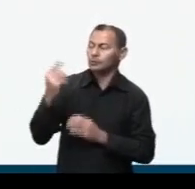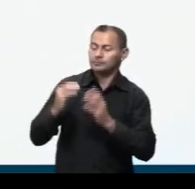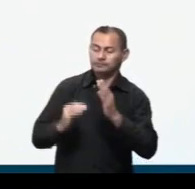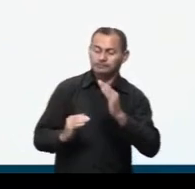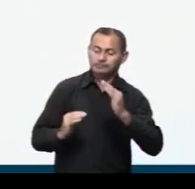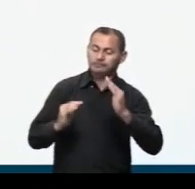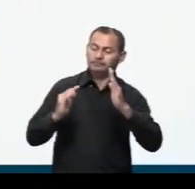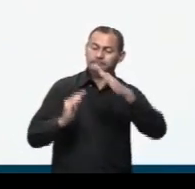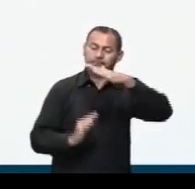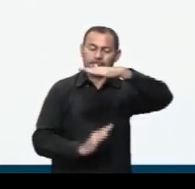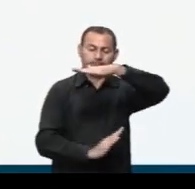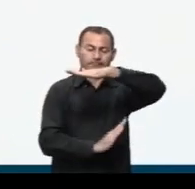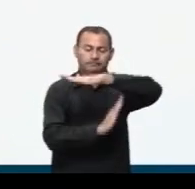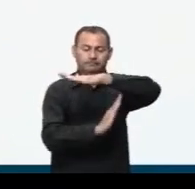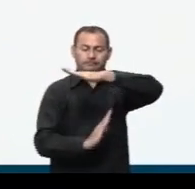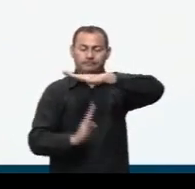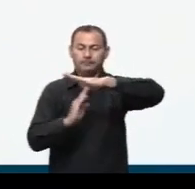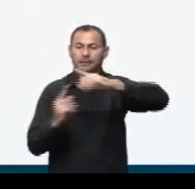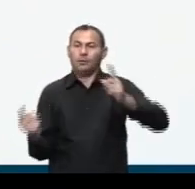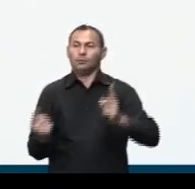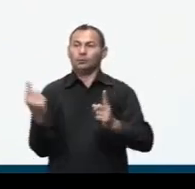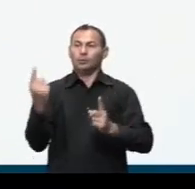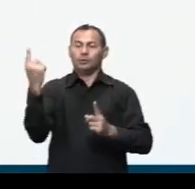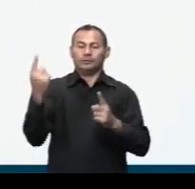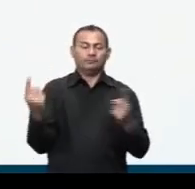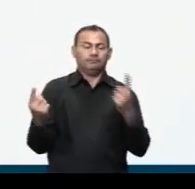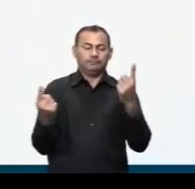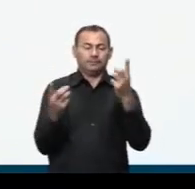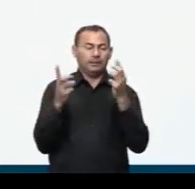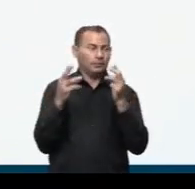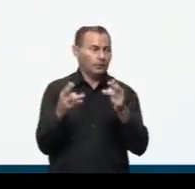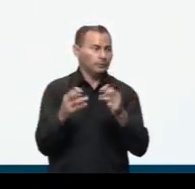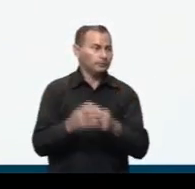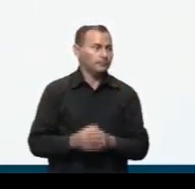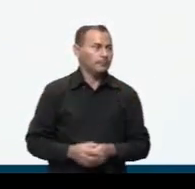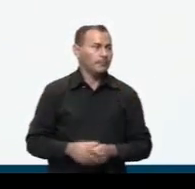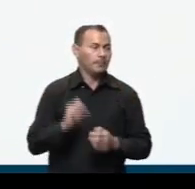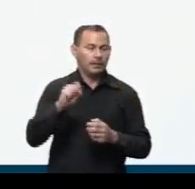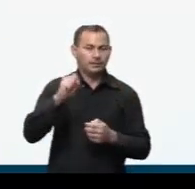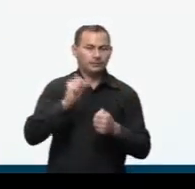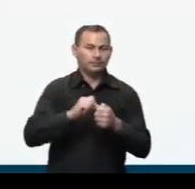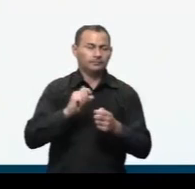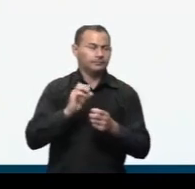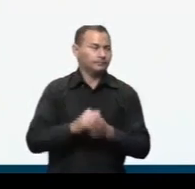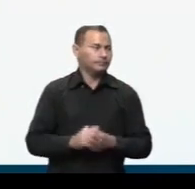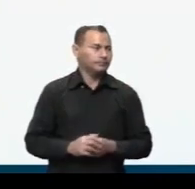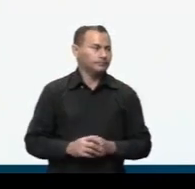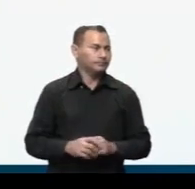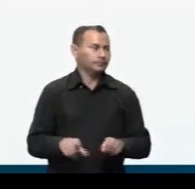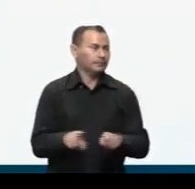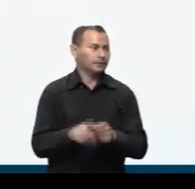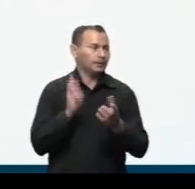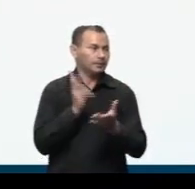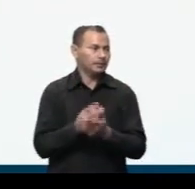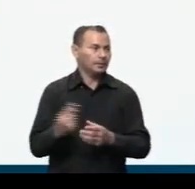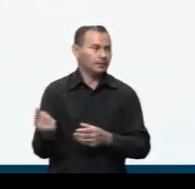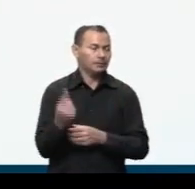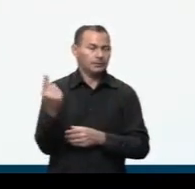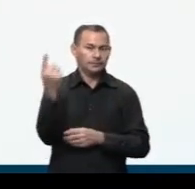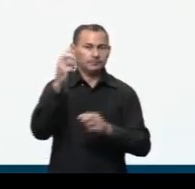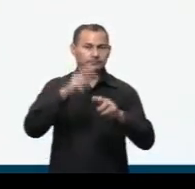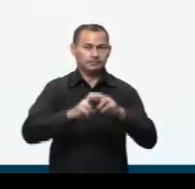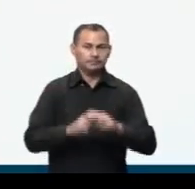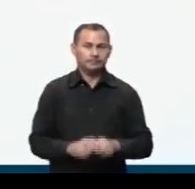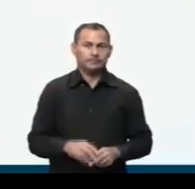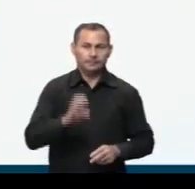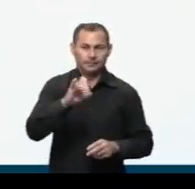aqui, ok? Eles têm que estar na mesma altura. Assim como esse aqui tem que estar na mesma altura que